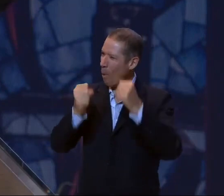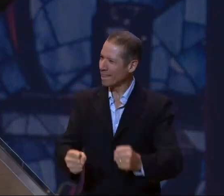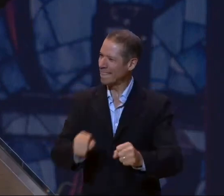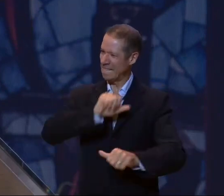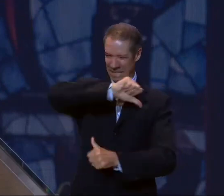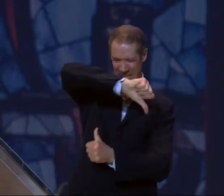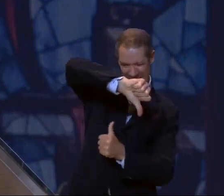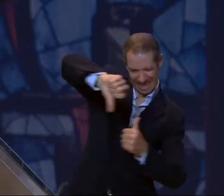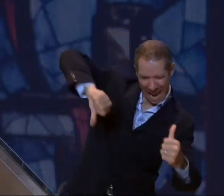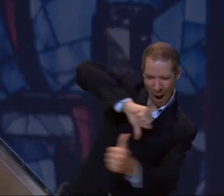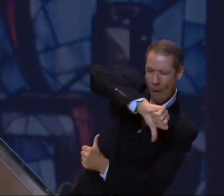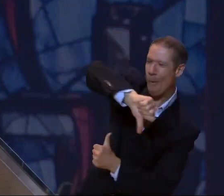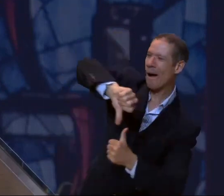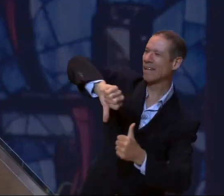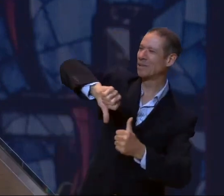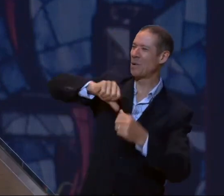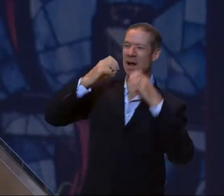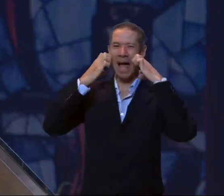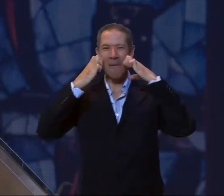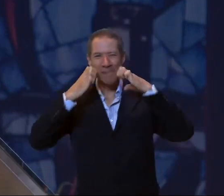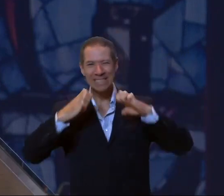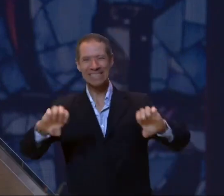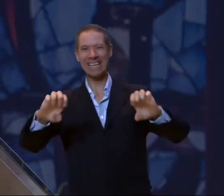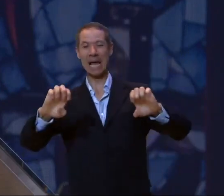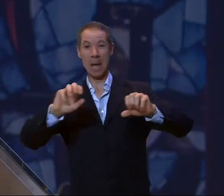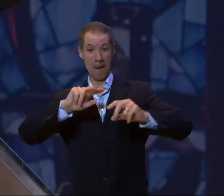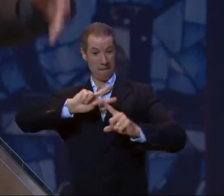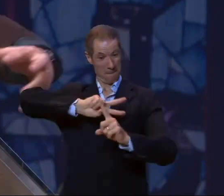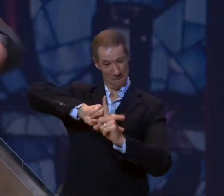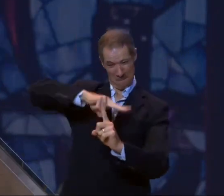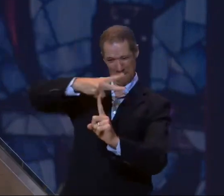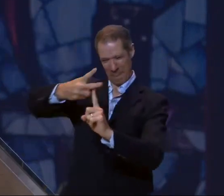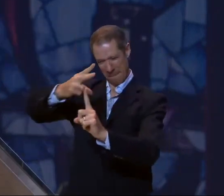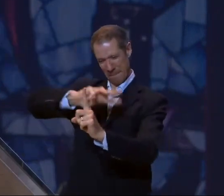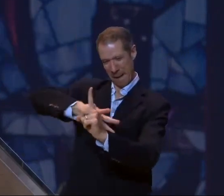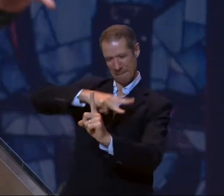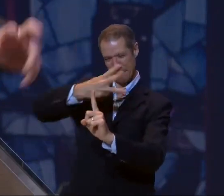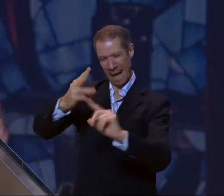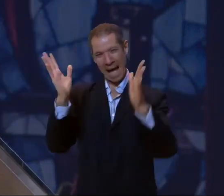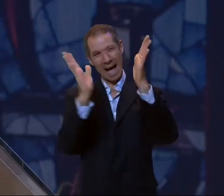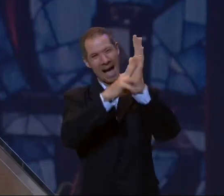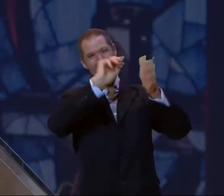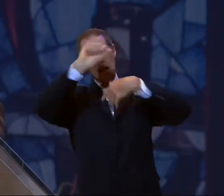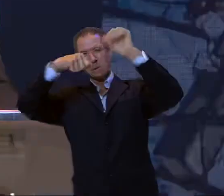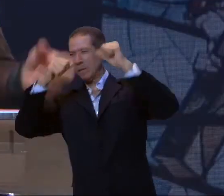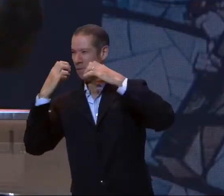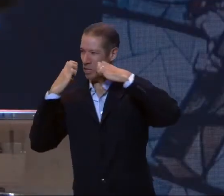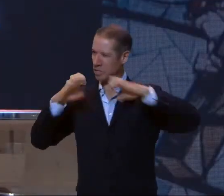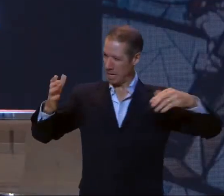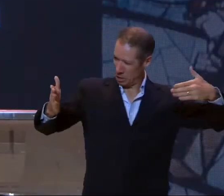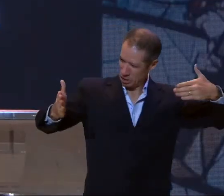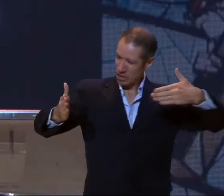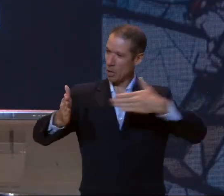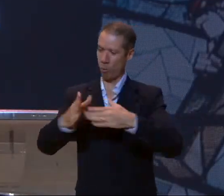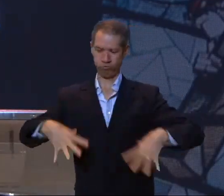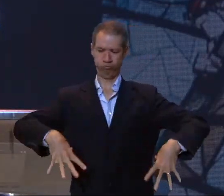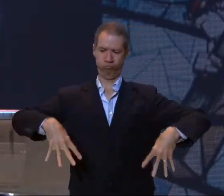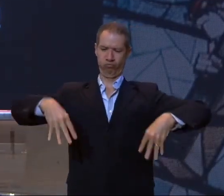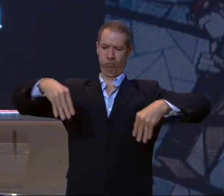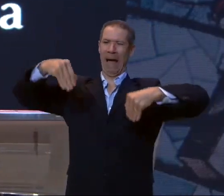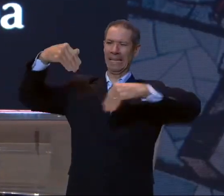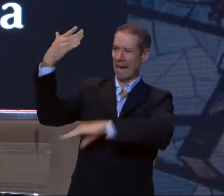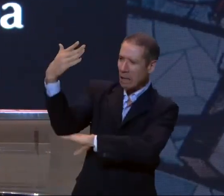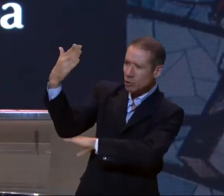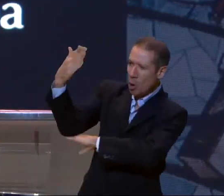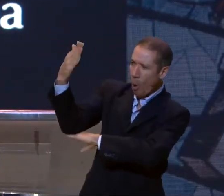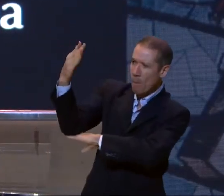poder transformador do Evangelho se multiplica, aleluia. O Evangelho chegou nos palácios de Roma através